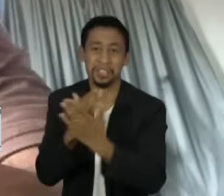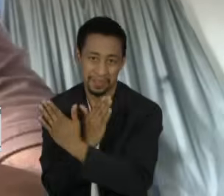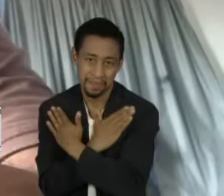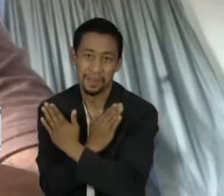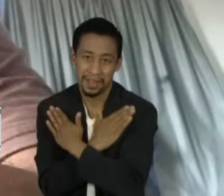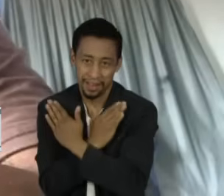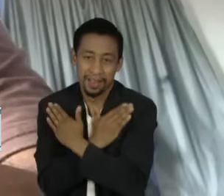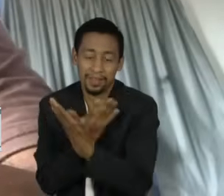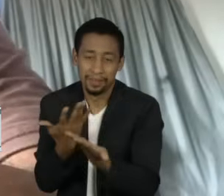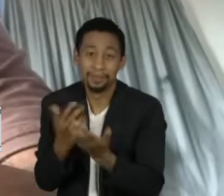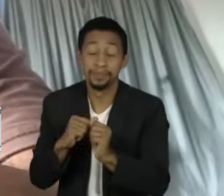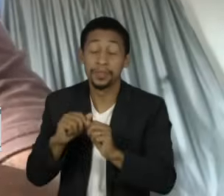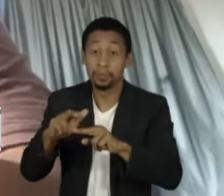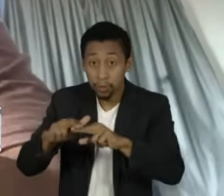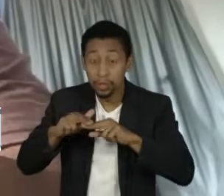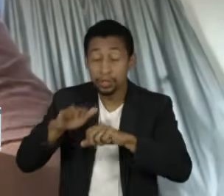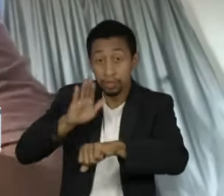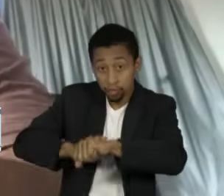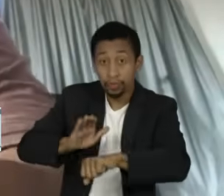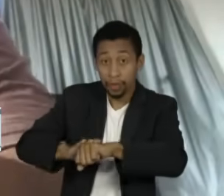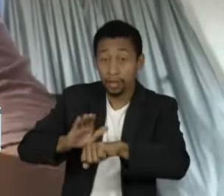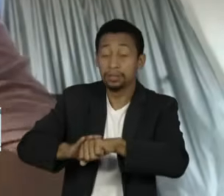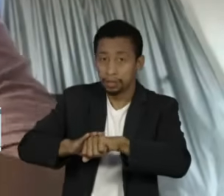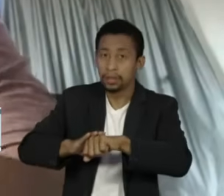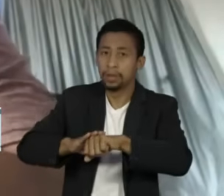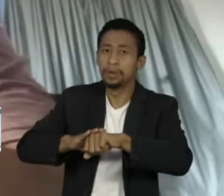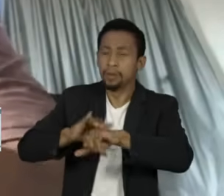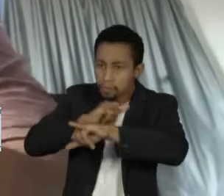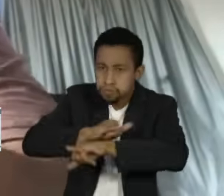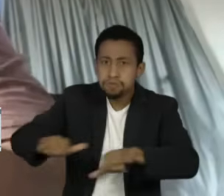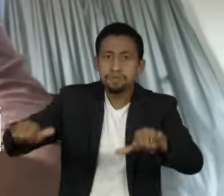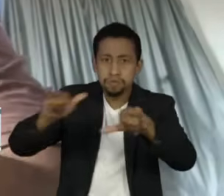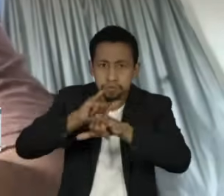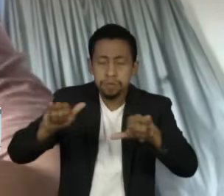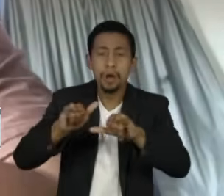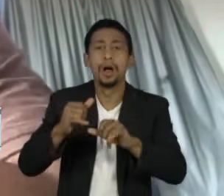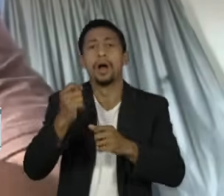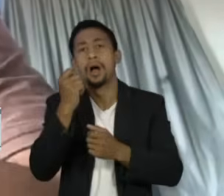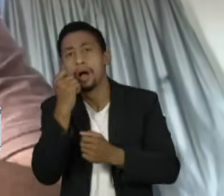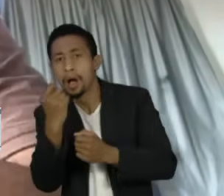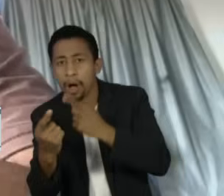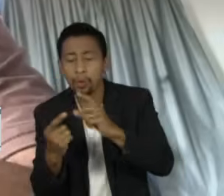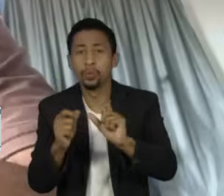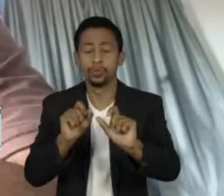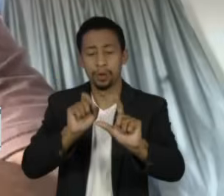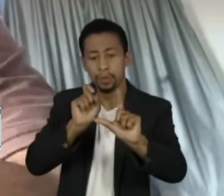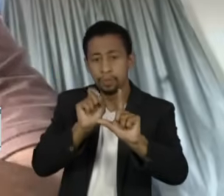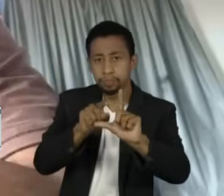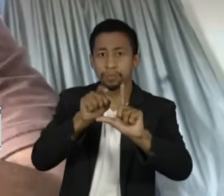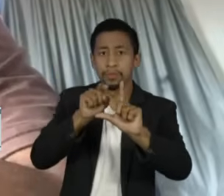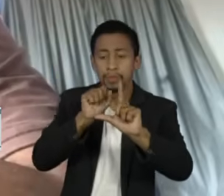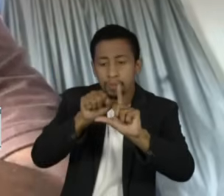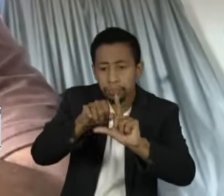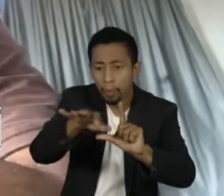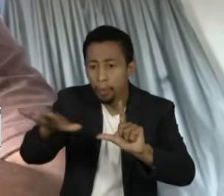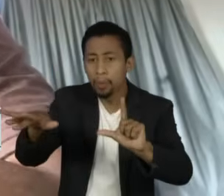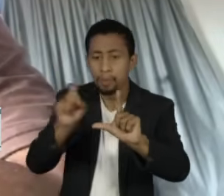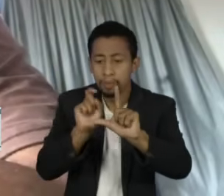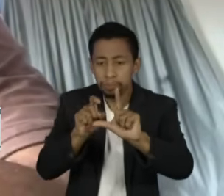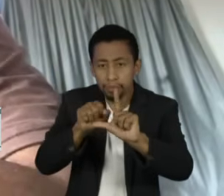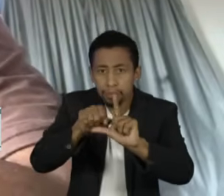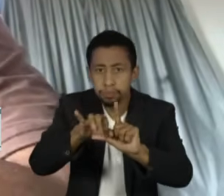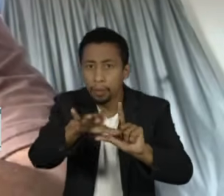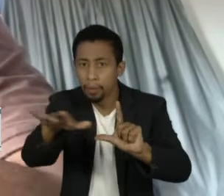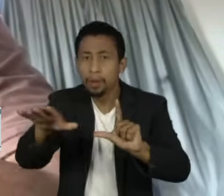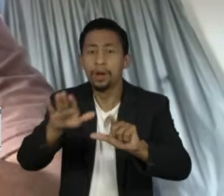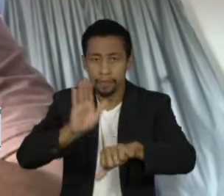gente montou uma campanha, e a gente tem alguns influenciadores, alguns artistas que seguem a gente, e a gente montou uma campanha de cesta básica,